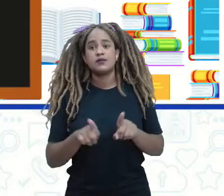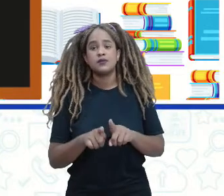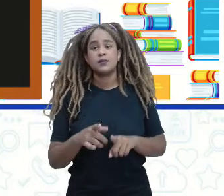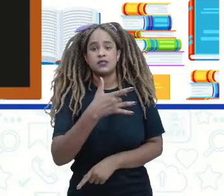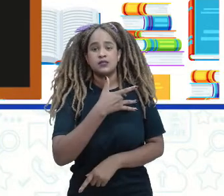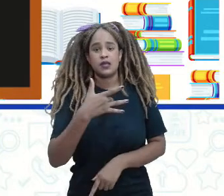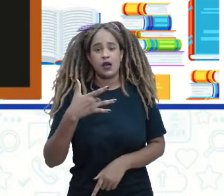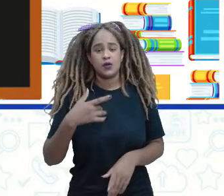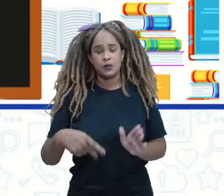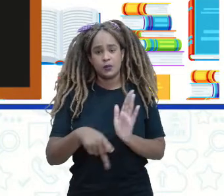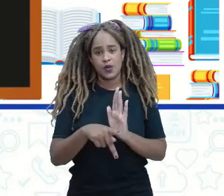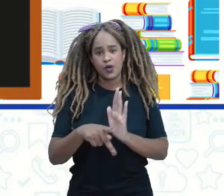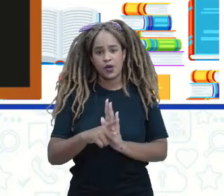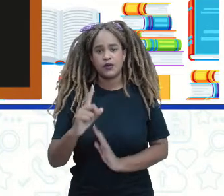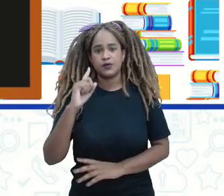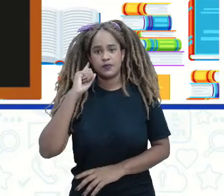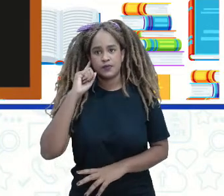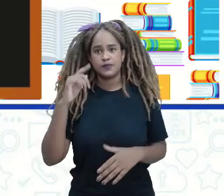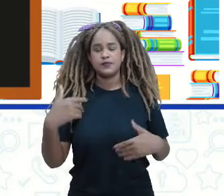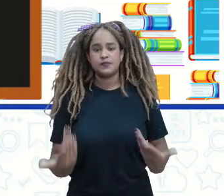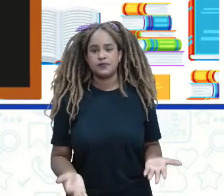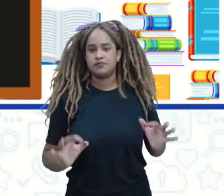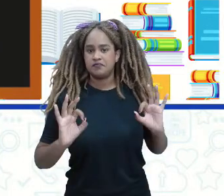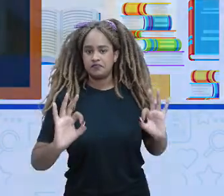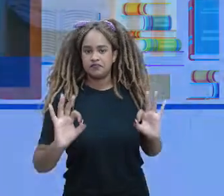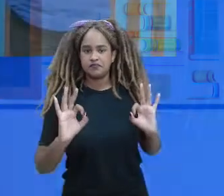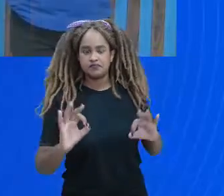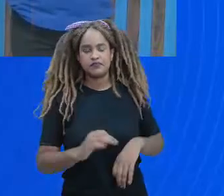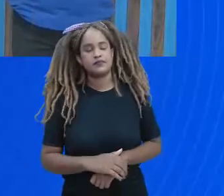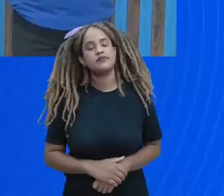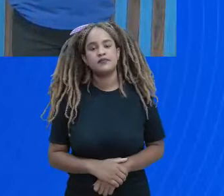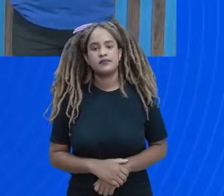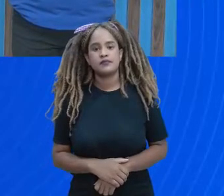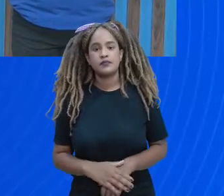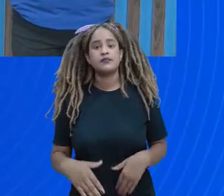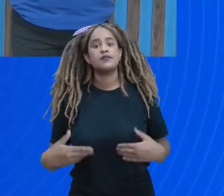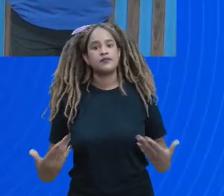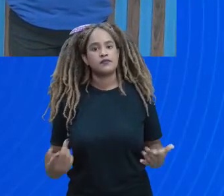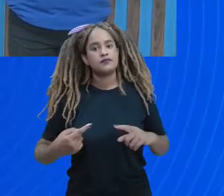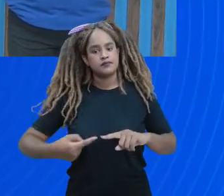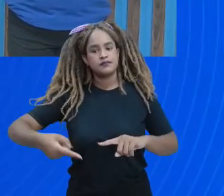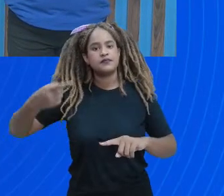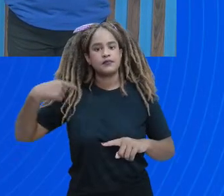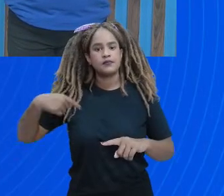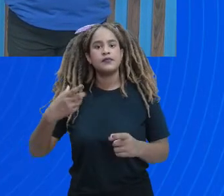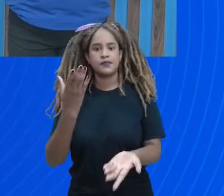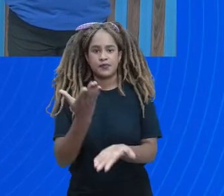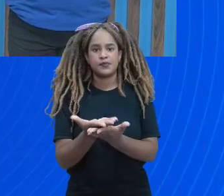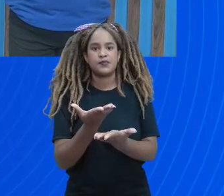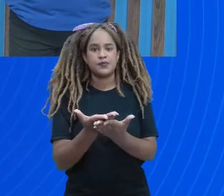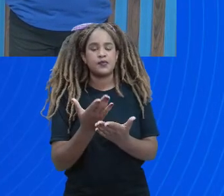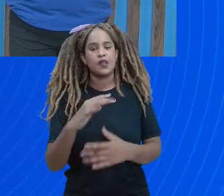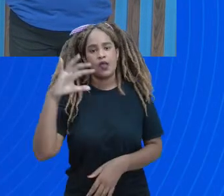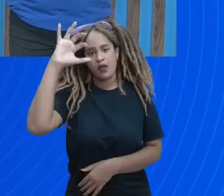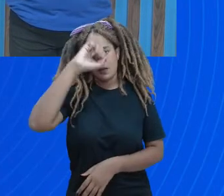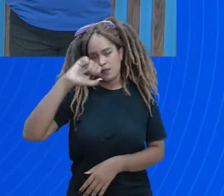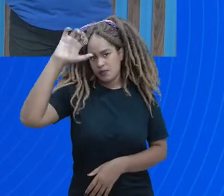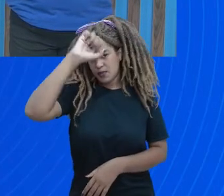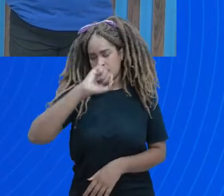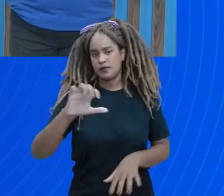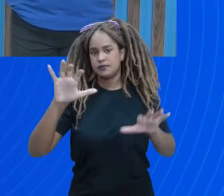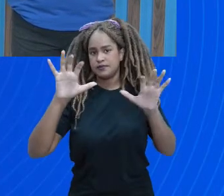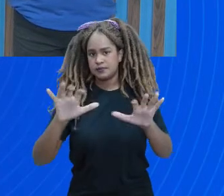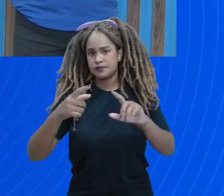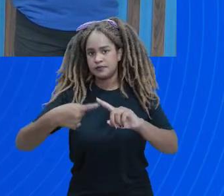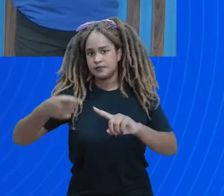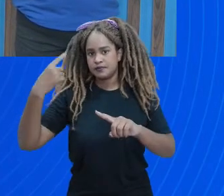saúde auditiva. Joia, gente! Então, foi isso que a gente, né, aprendeu semana passada,